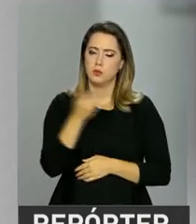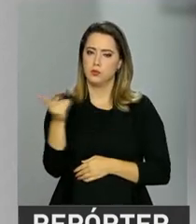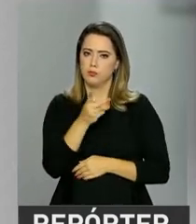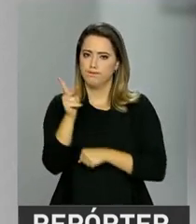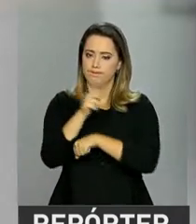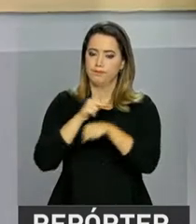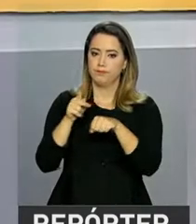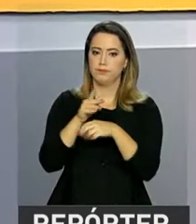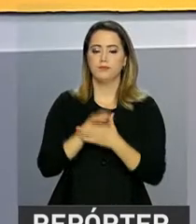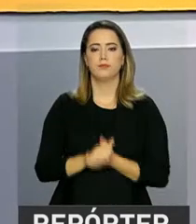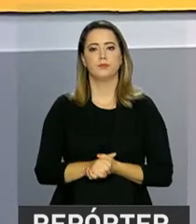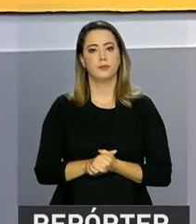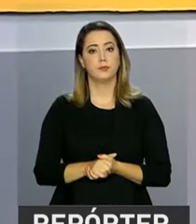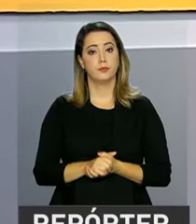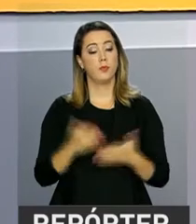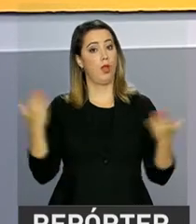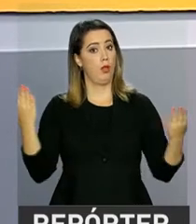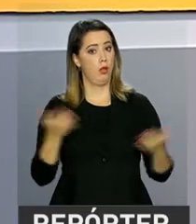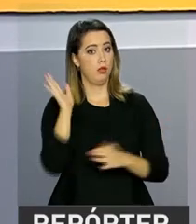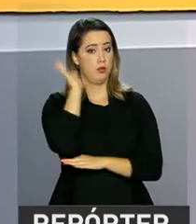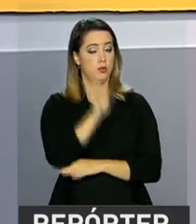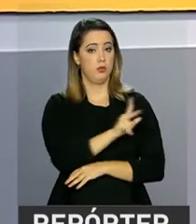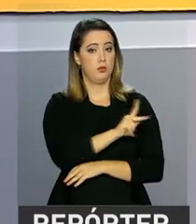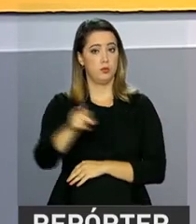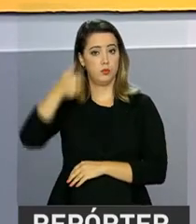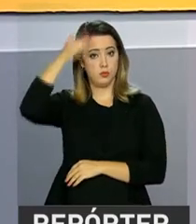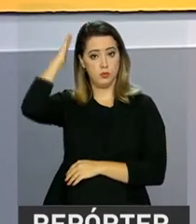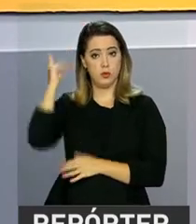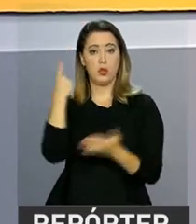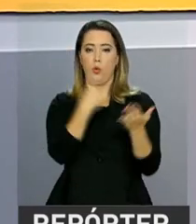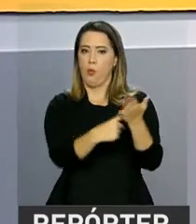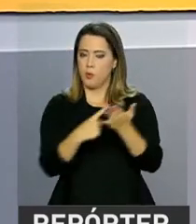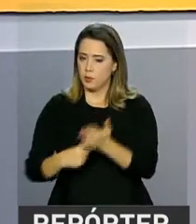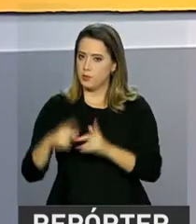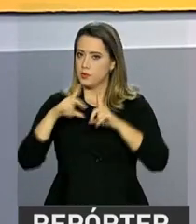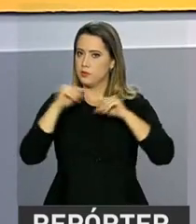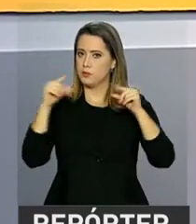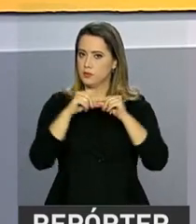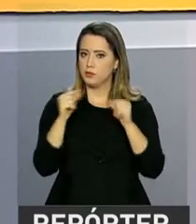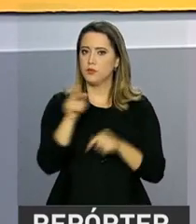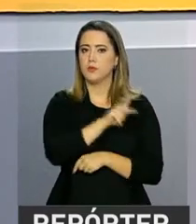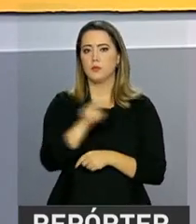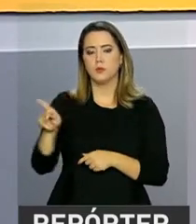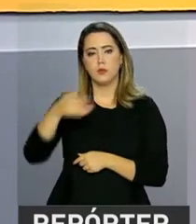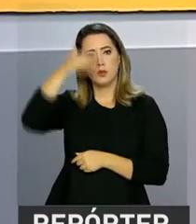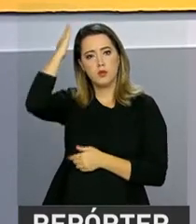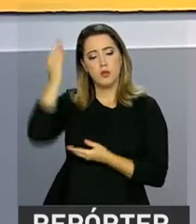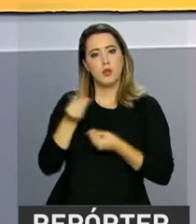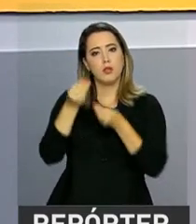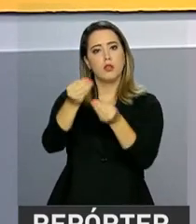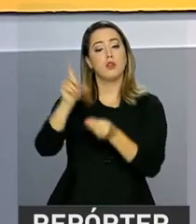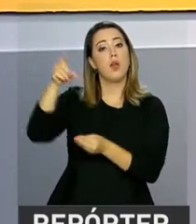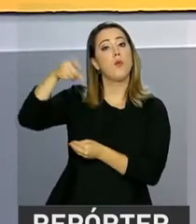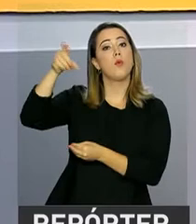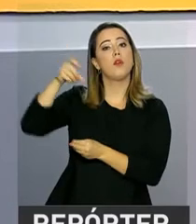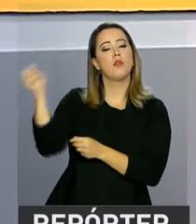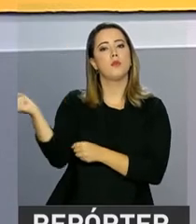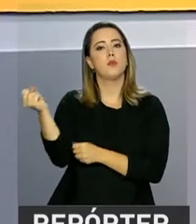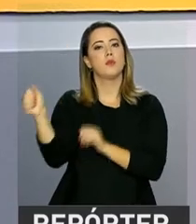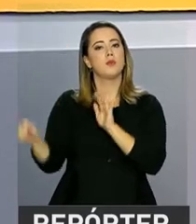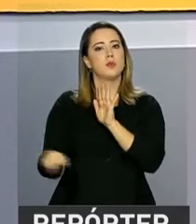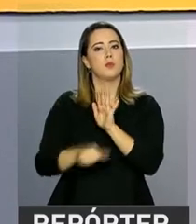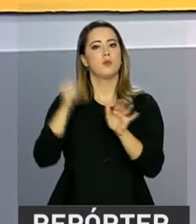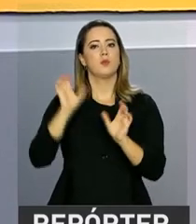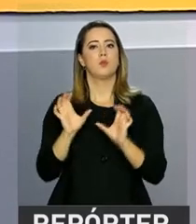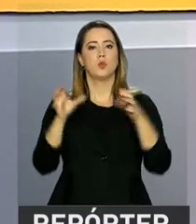países. E agora à tarde, o presidente Michel Temer tem agenda aqui em Brasília. Temer entrega o cartão Reforma aos primeiros